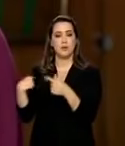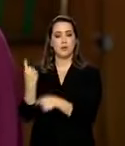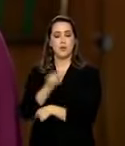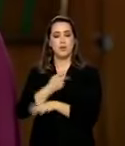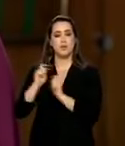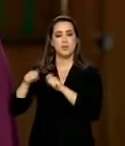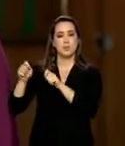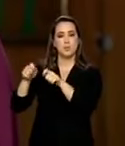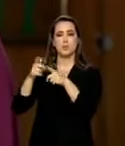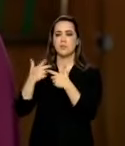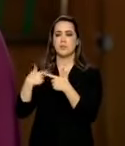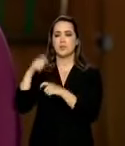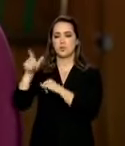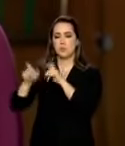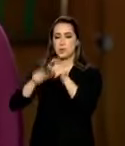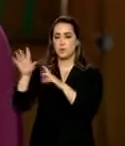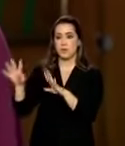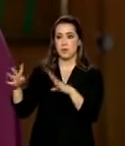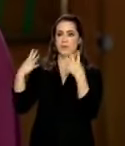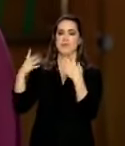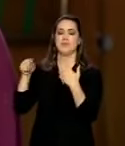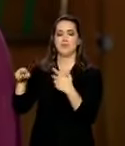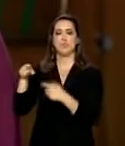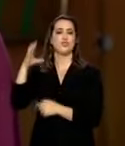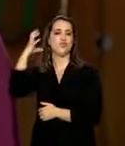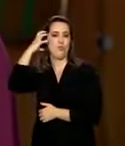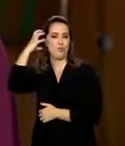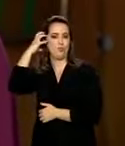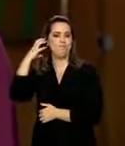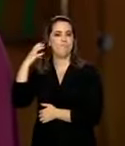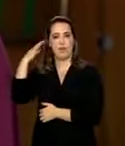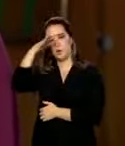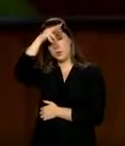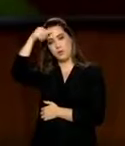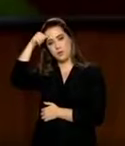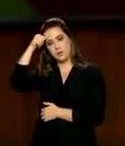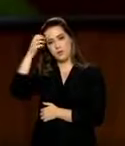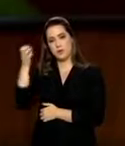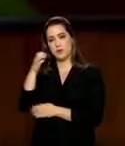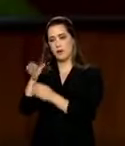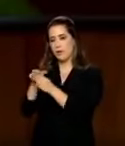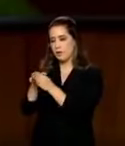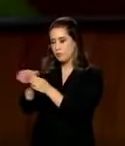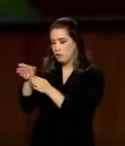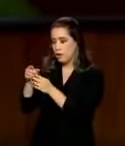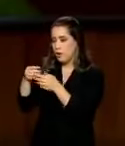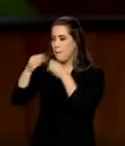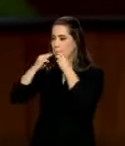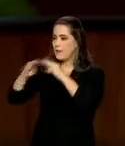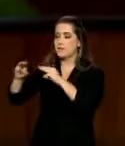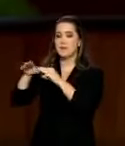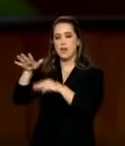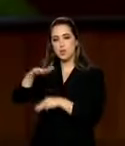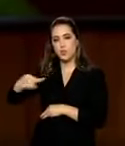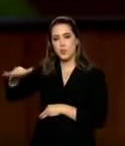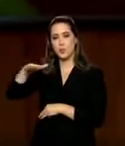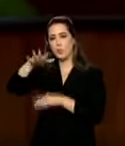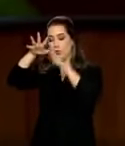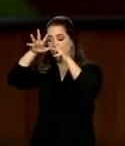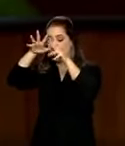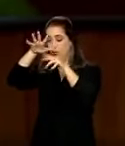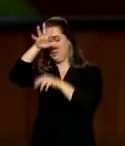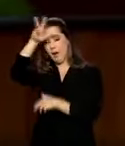gente tem um público muito fiel lá, e eu queria que o senhor falasse especificamente para eles. Amazônia, a nossa